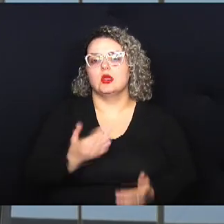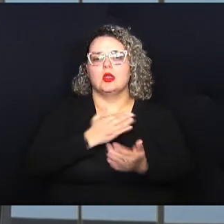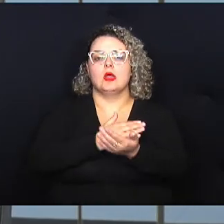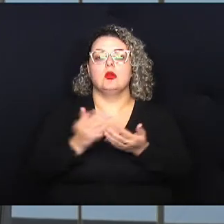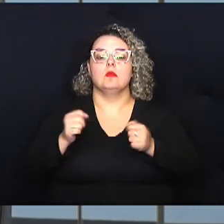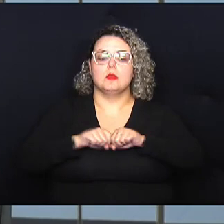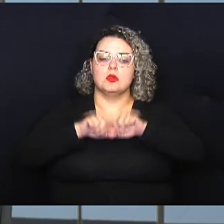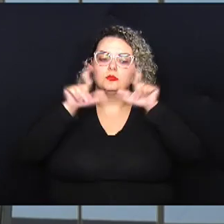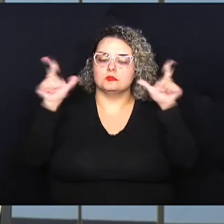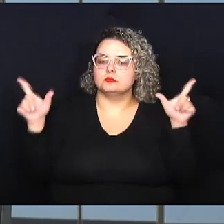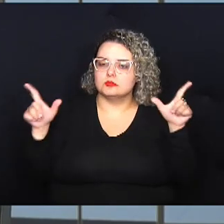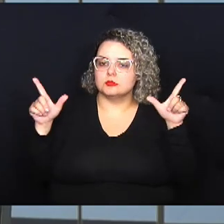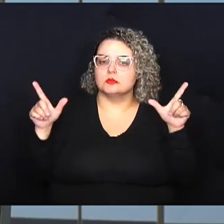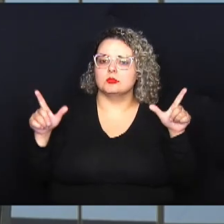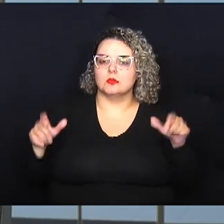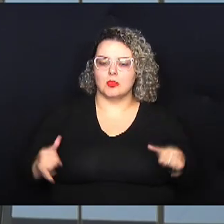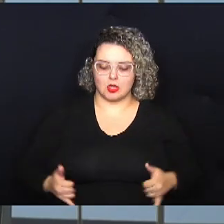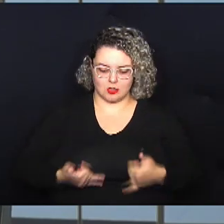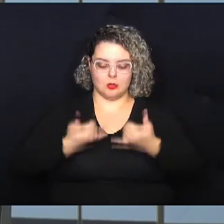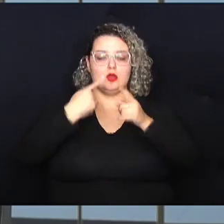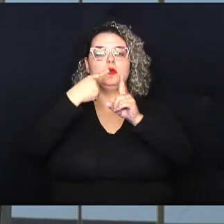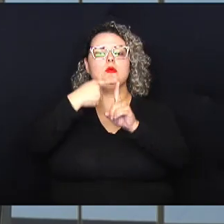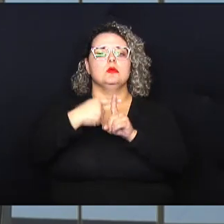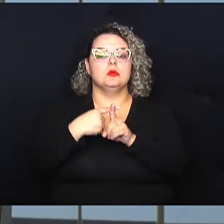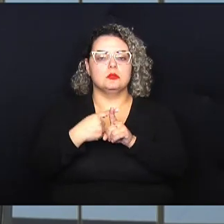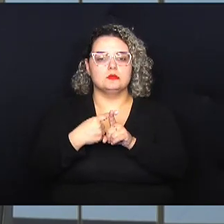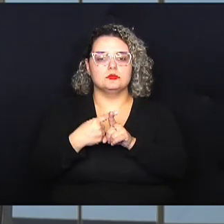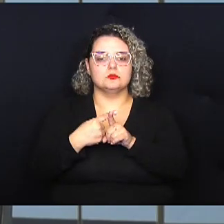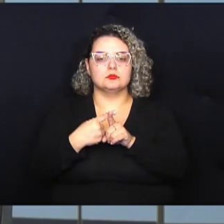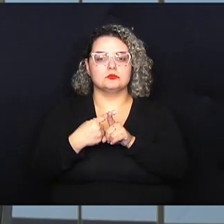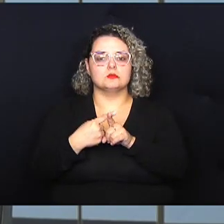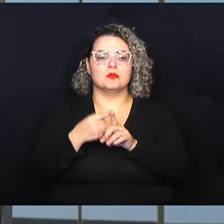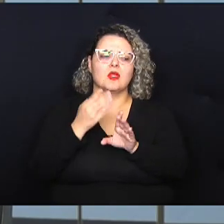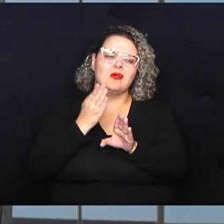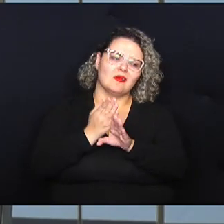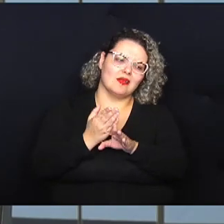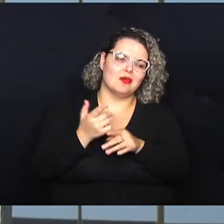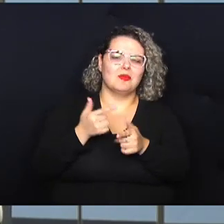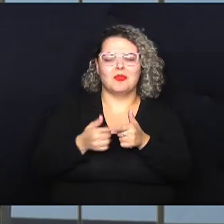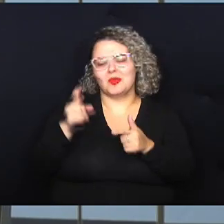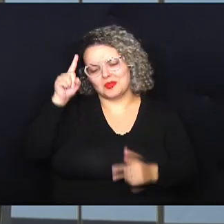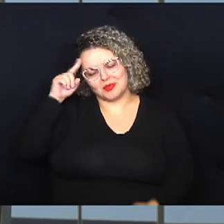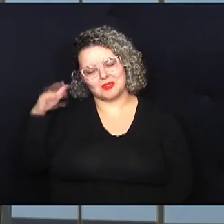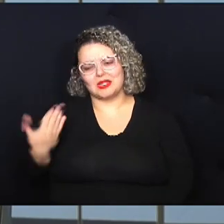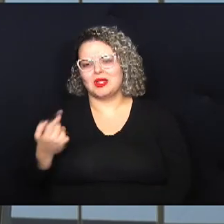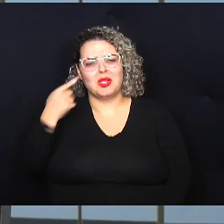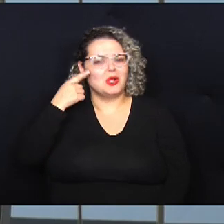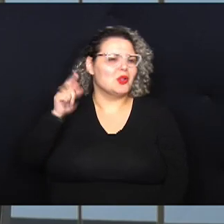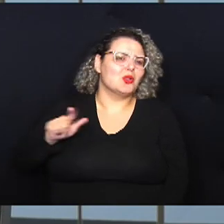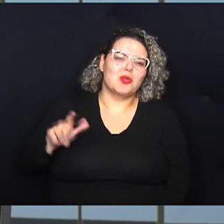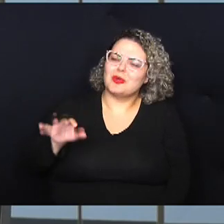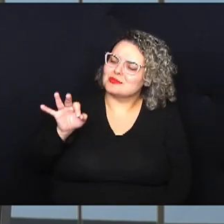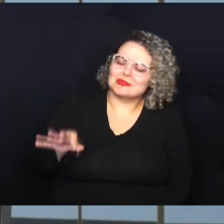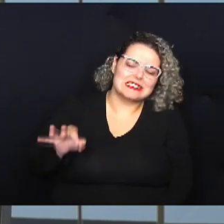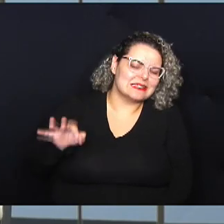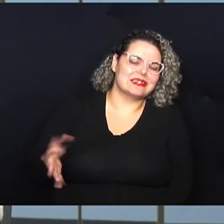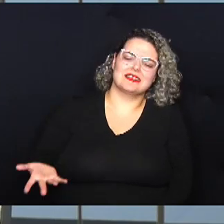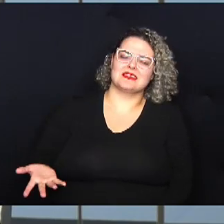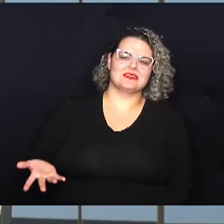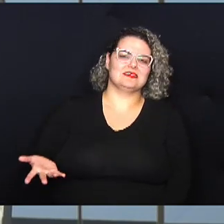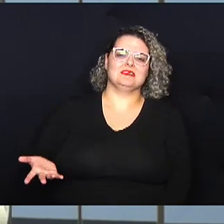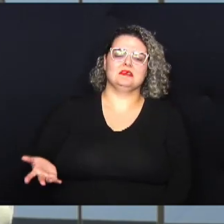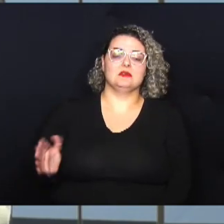dia com uma energia positiva. Você vai encontrar percalços pelo dia? Claro. Com toda certeza. Mas a partir do momento que você fez